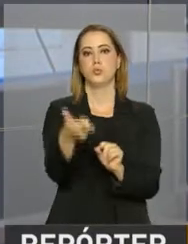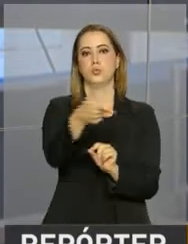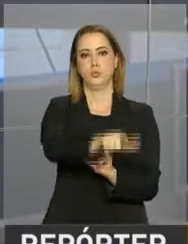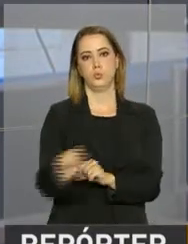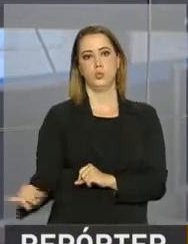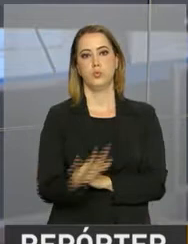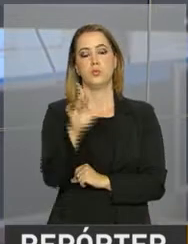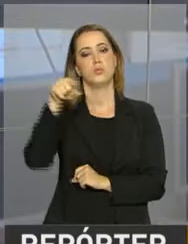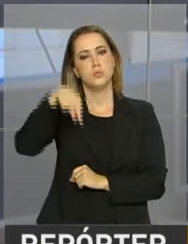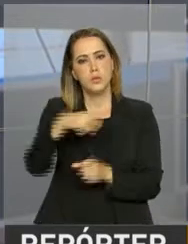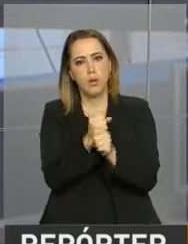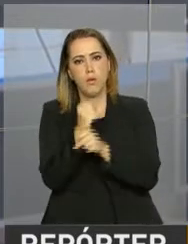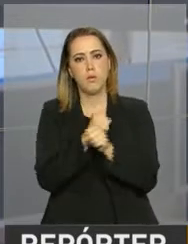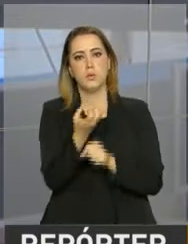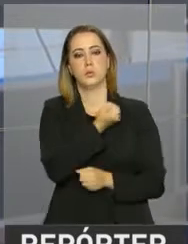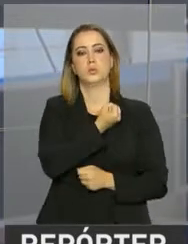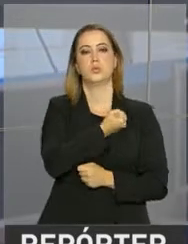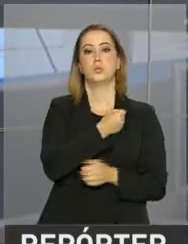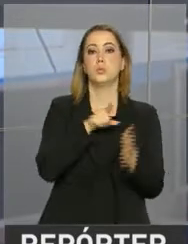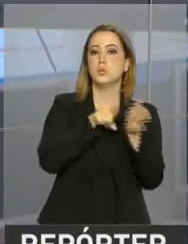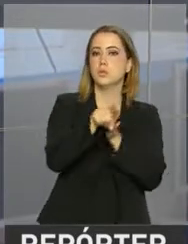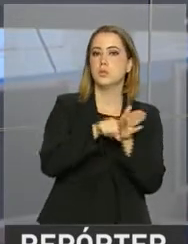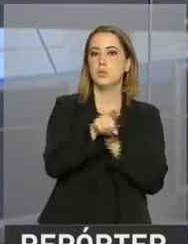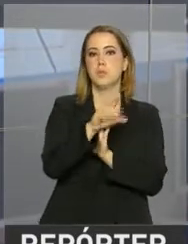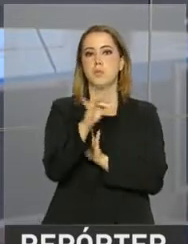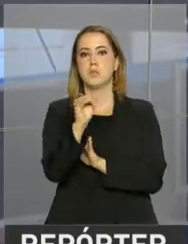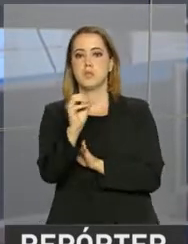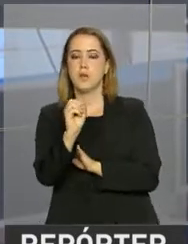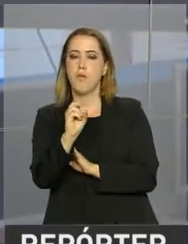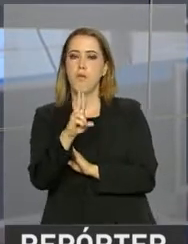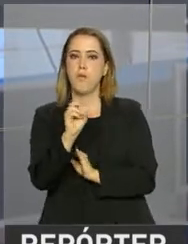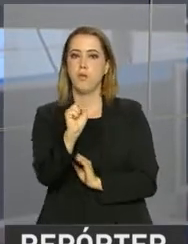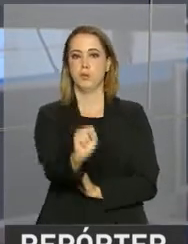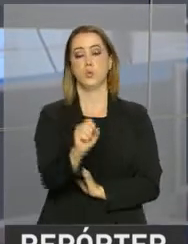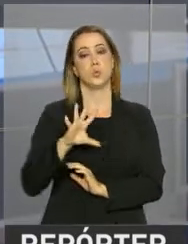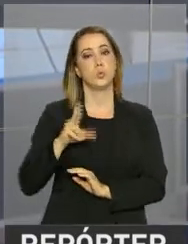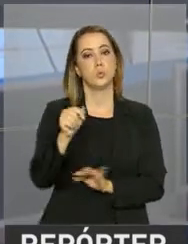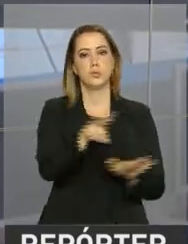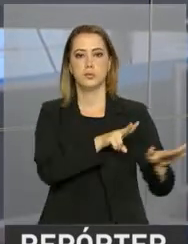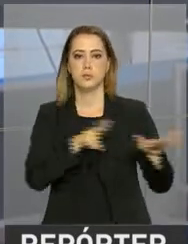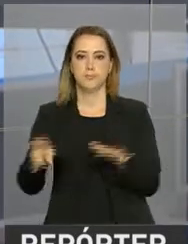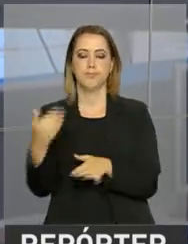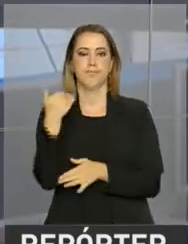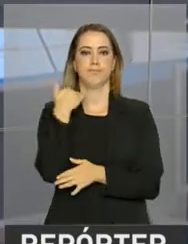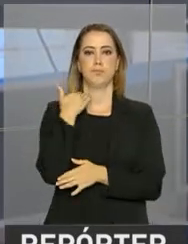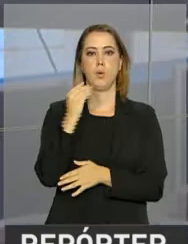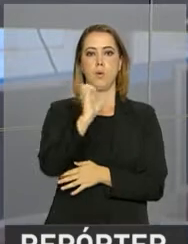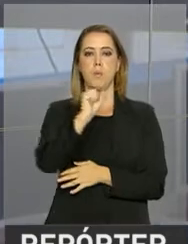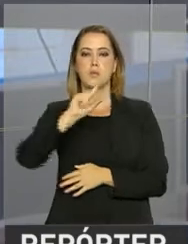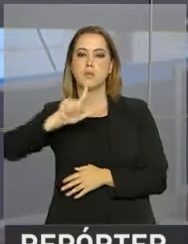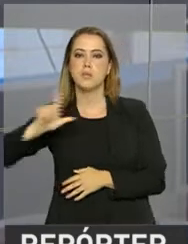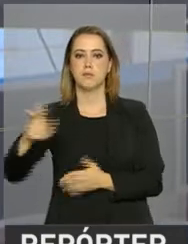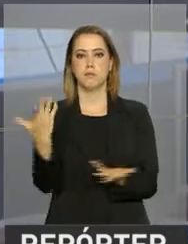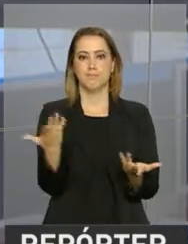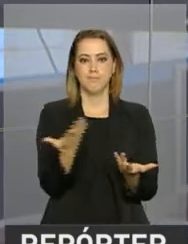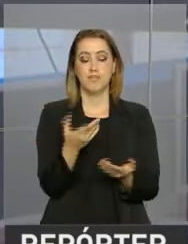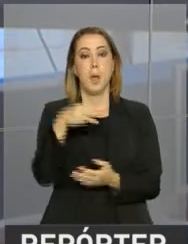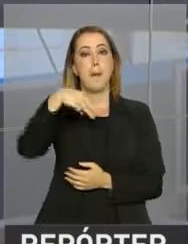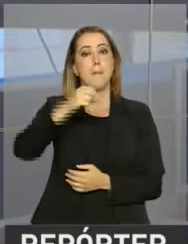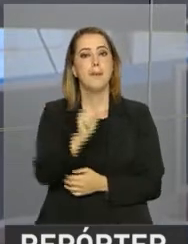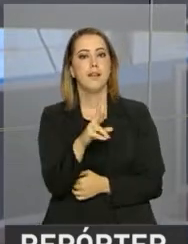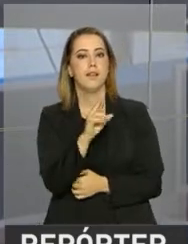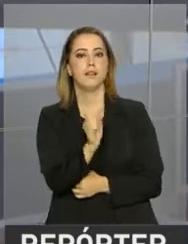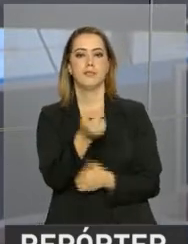inflação deste ano. Os números são do Boletim Focus, que é uma pesquisa feita toda semana pelo Banco Central. A repórter Mara Kenup tem